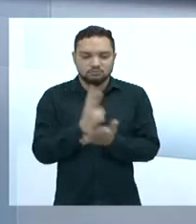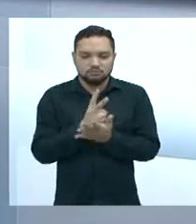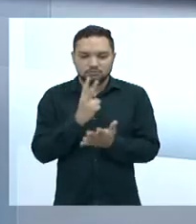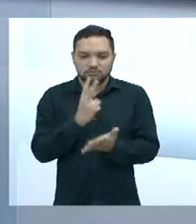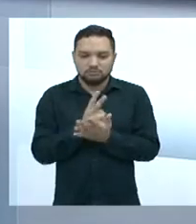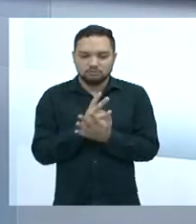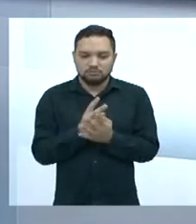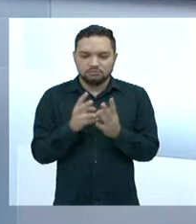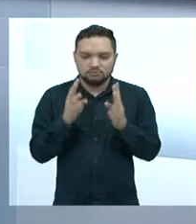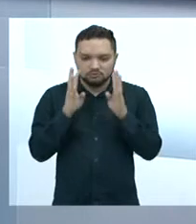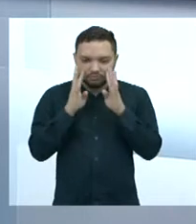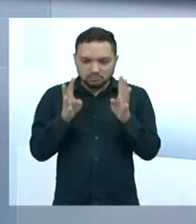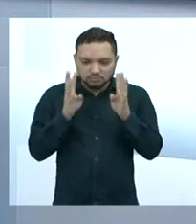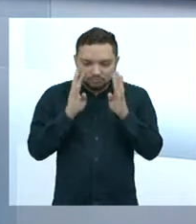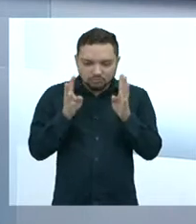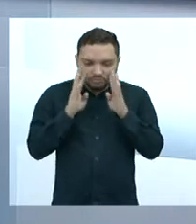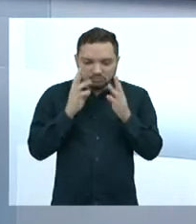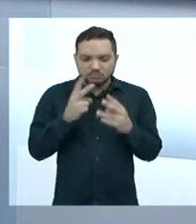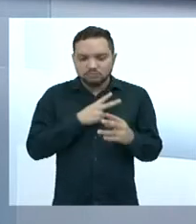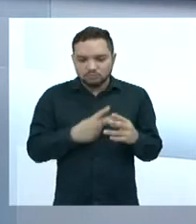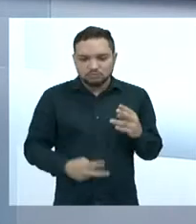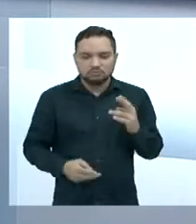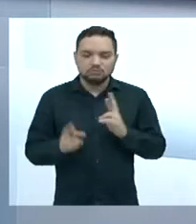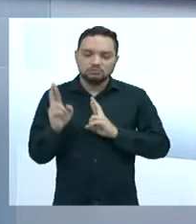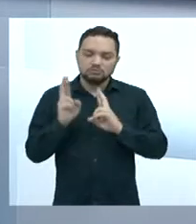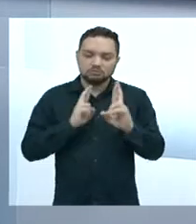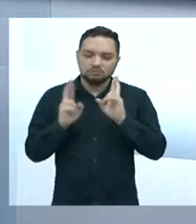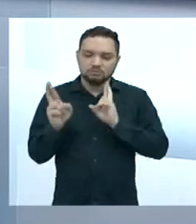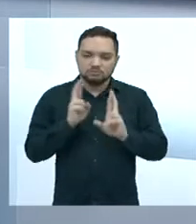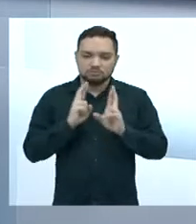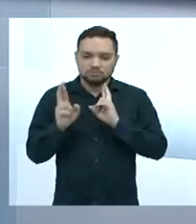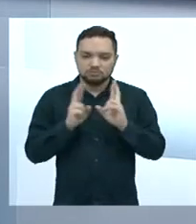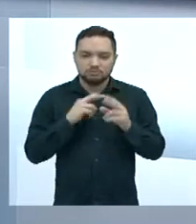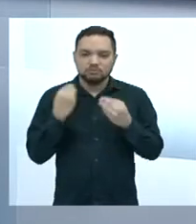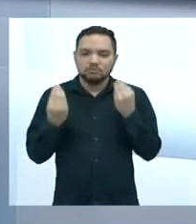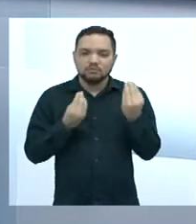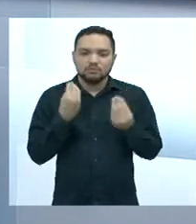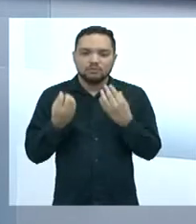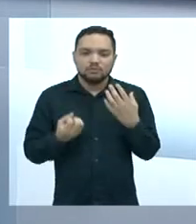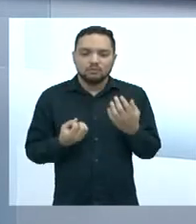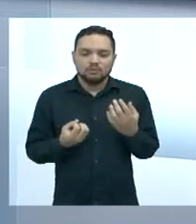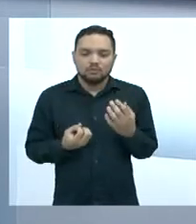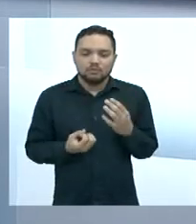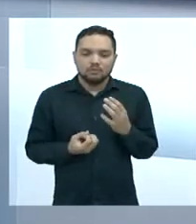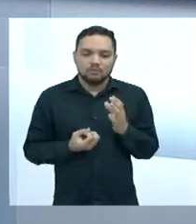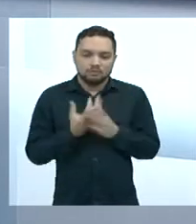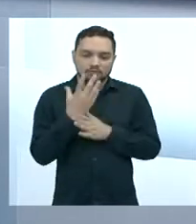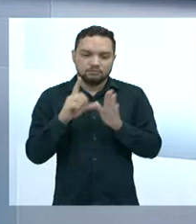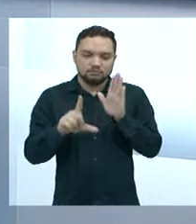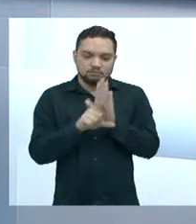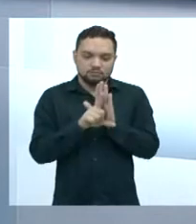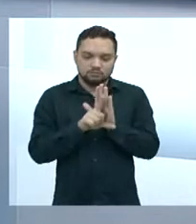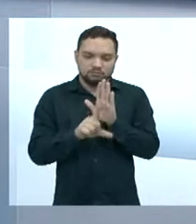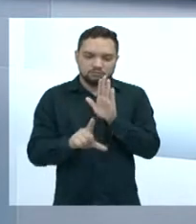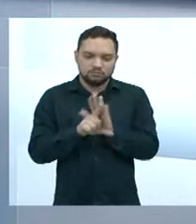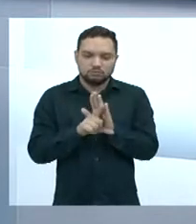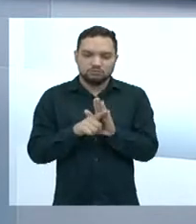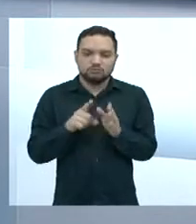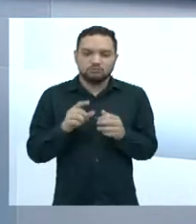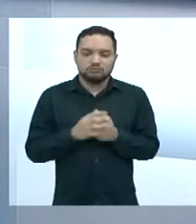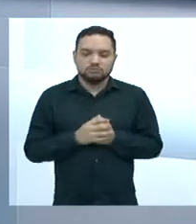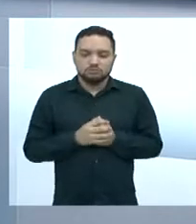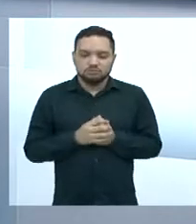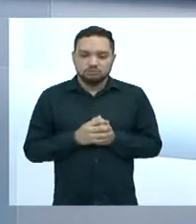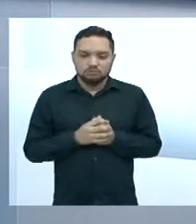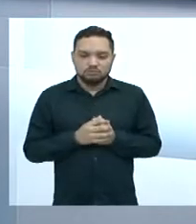sempre ouvindo os senhores parlamentares a partir da produção legislativa e de suas articulações políticas,